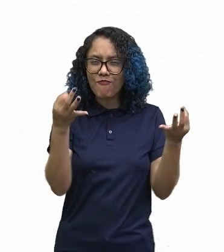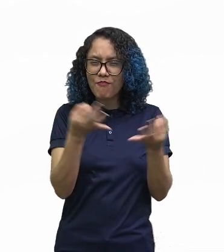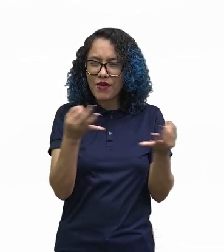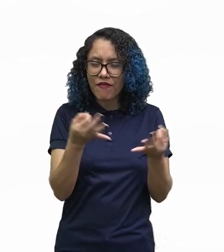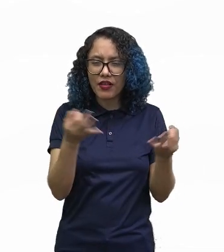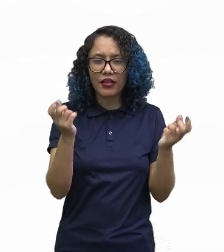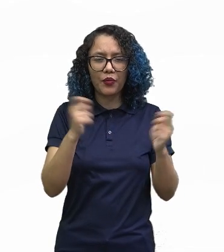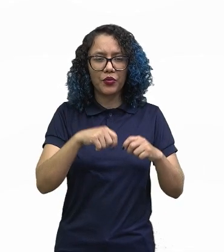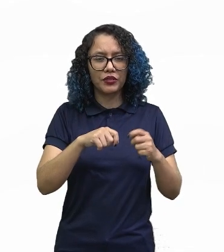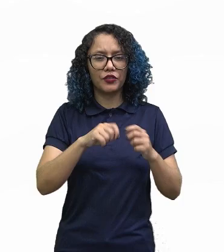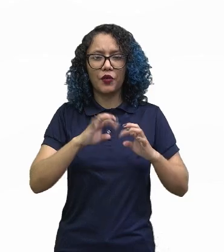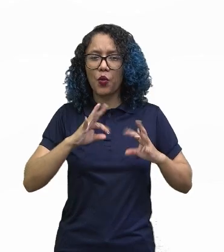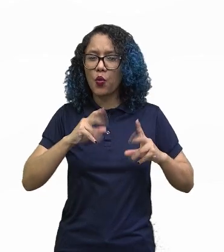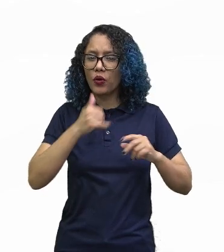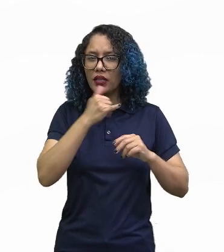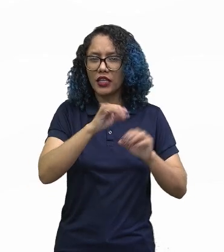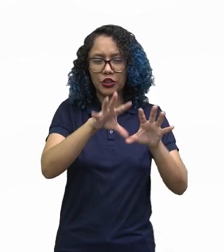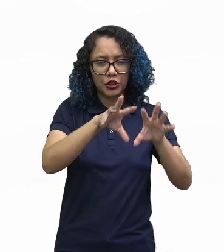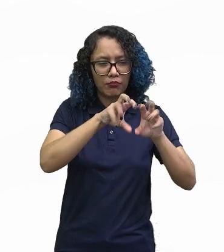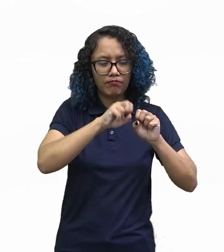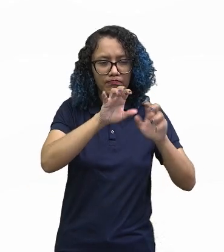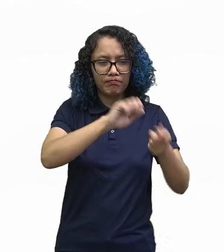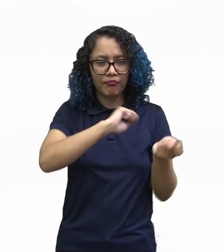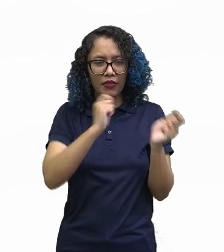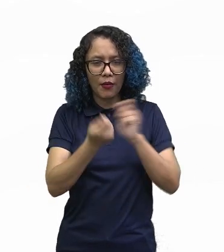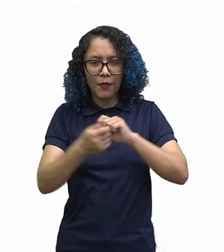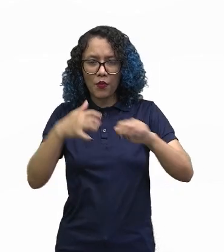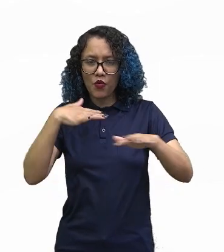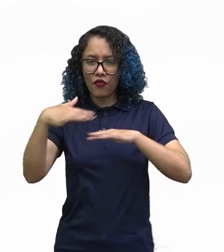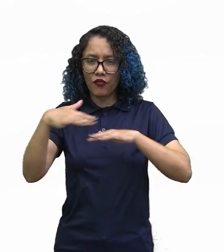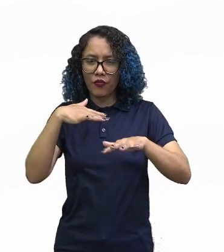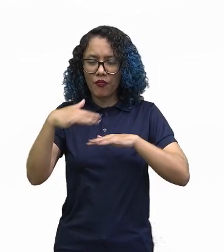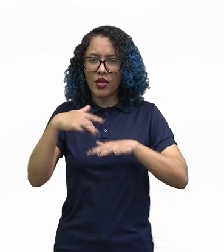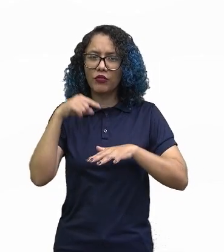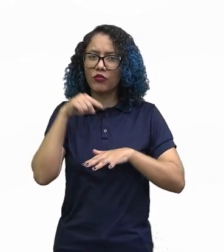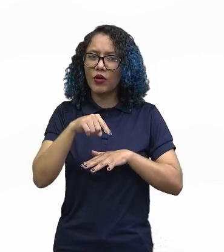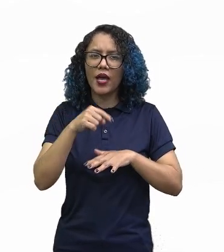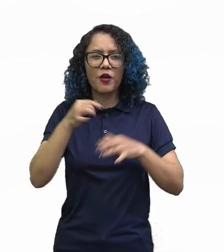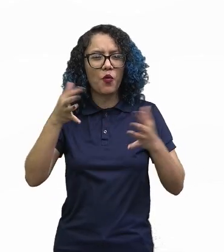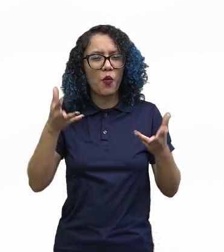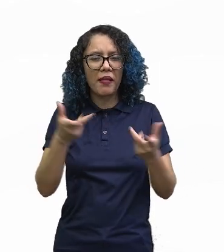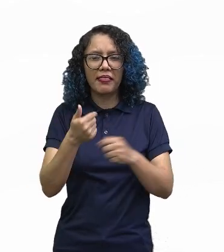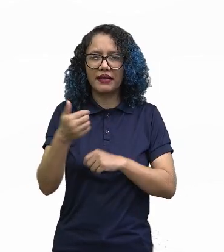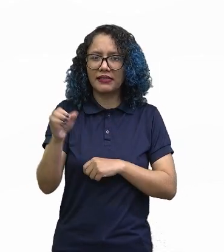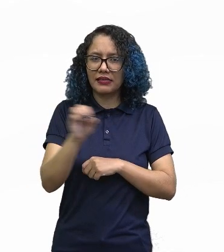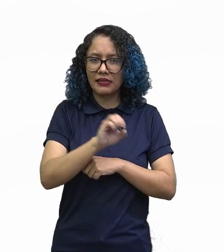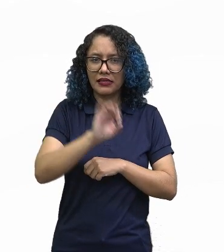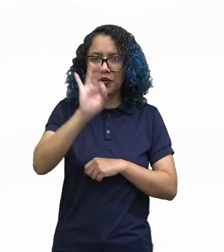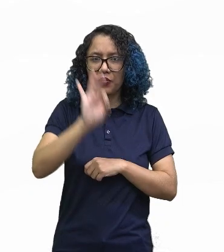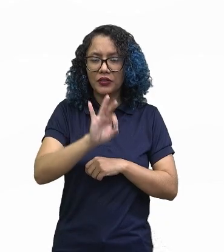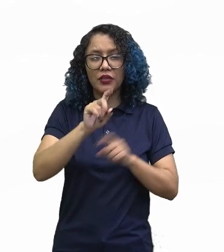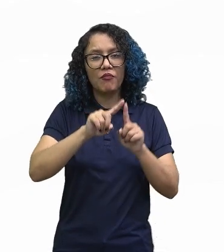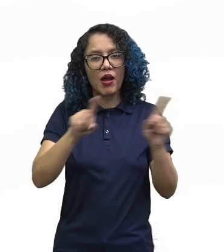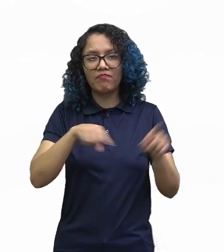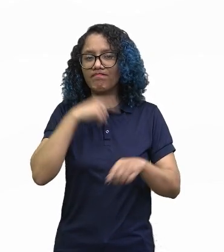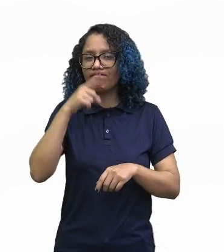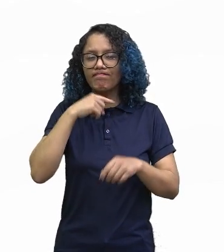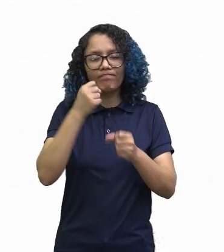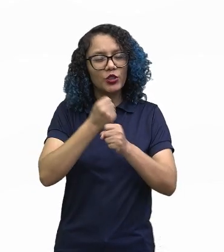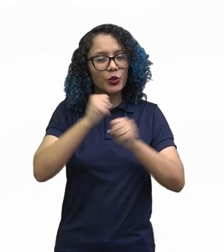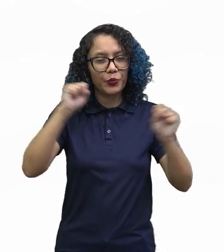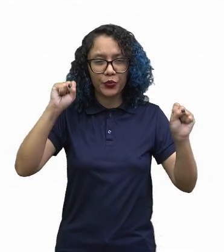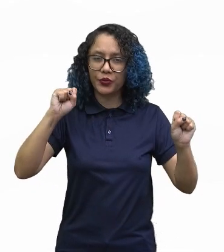de transformar toda a energia fornecida em trabalho, obtendo um rendimento total de 100%. Mas isso é impossível.